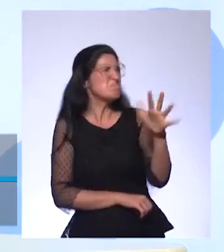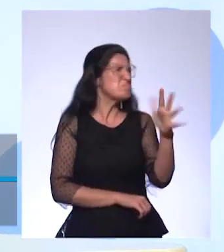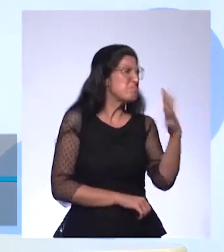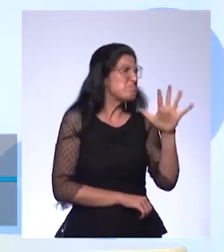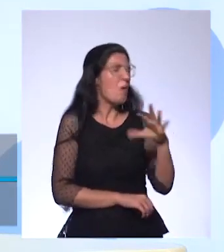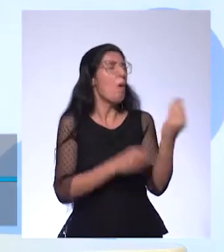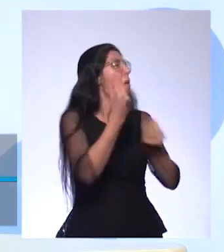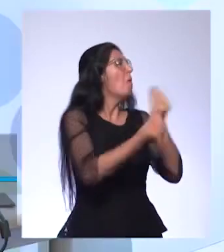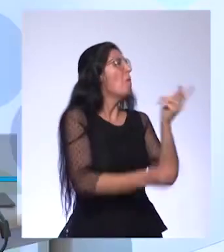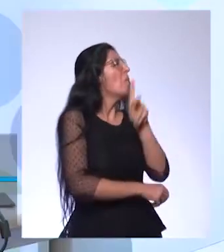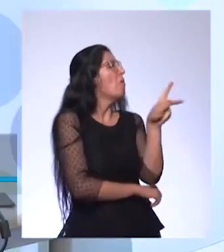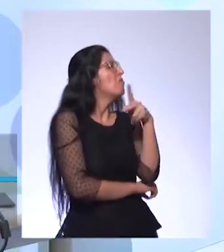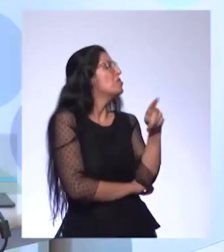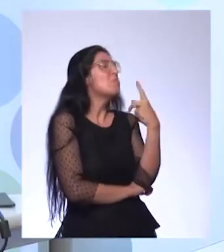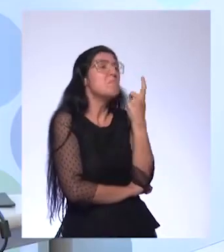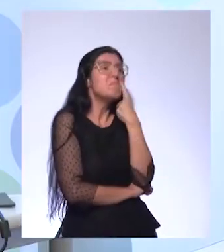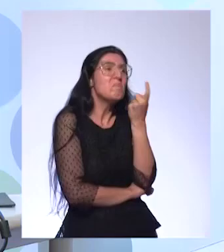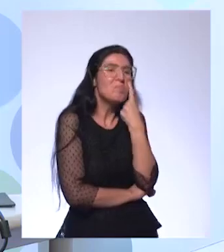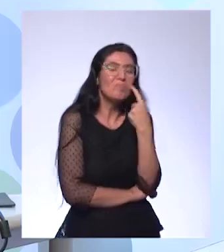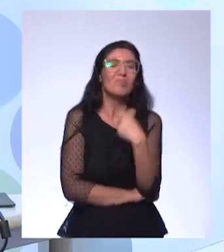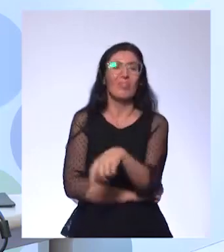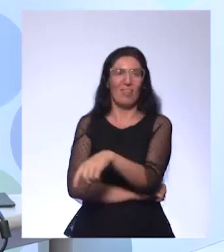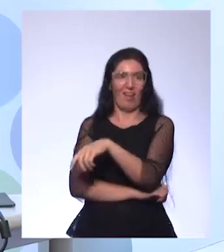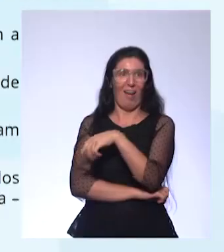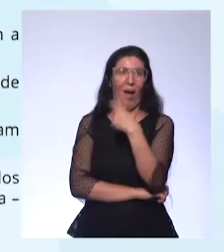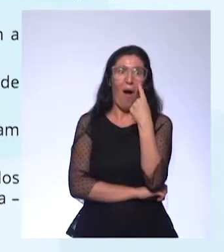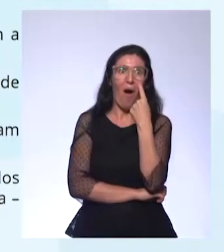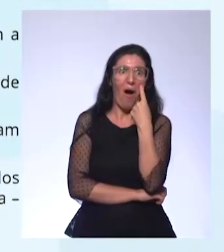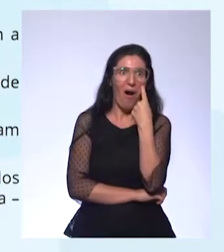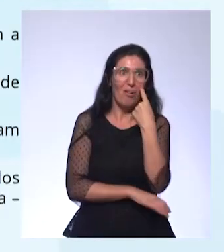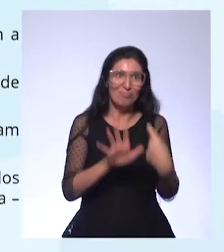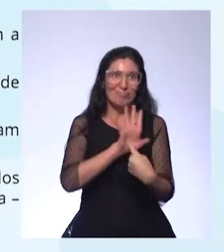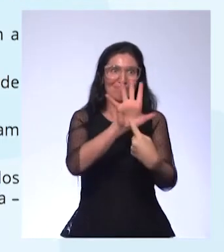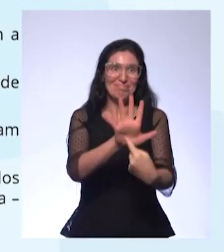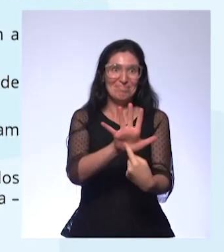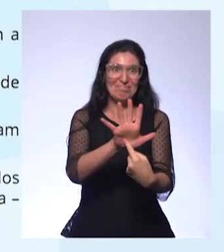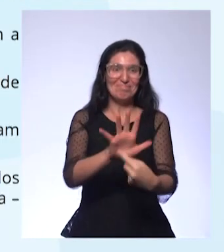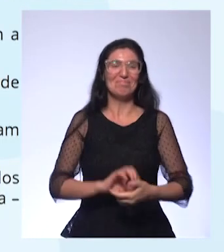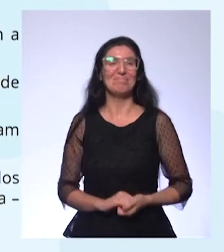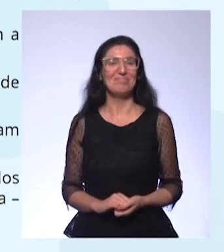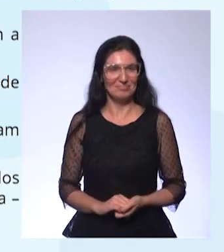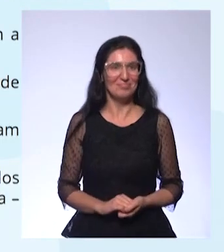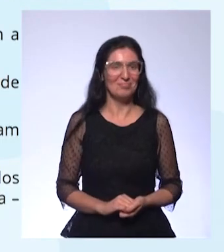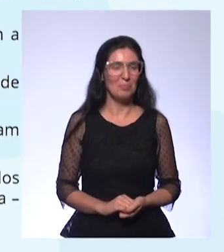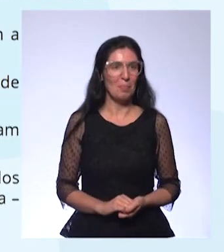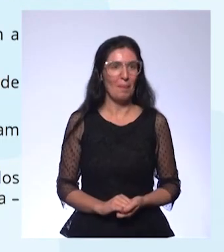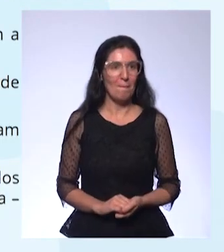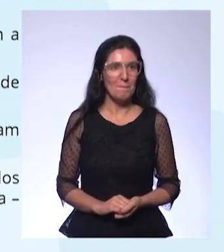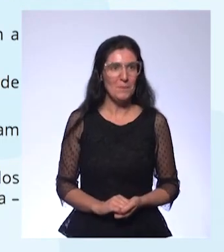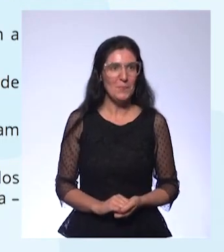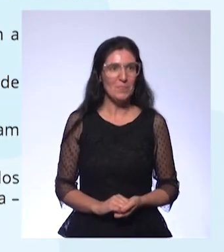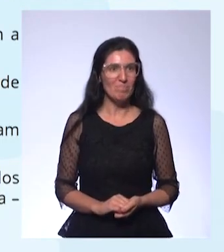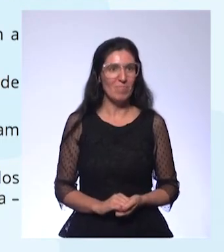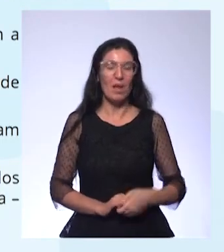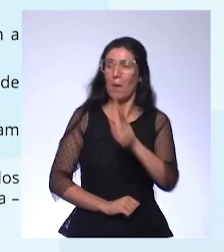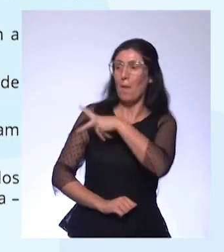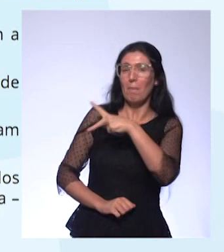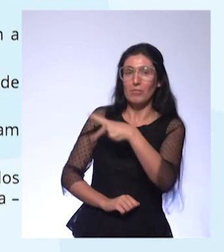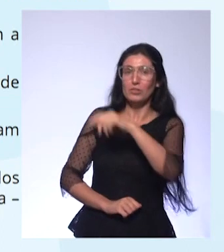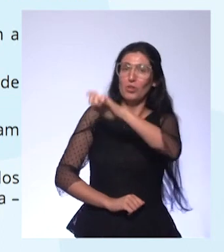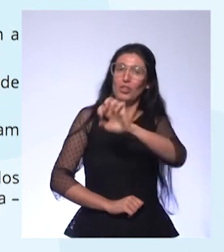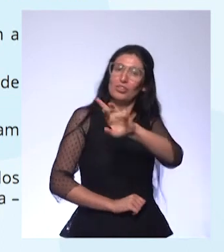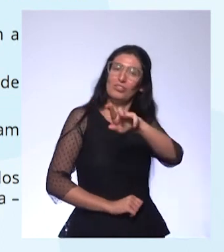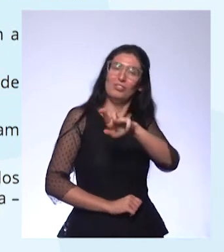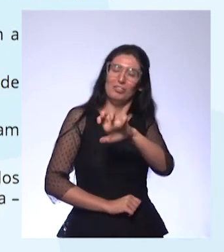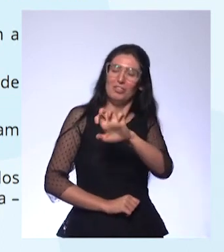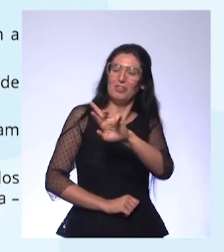professor Antônio? Vamos olhar na própria tela aí, né? Vamos mostrar aí a devolutiva, né? Então, nós temos vendo aí, né, o professor Gerson aqui